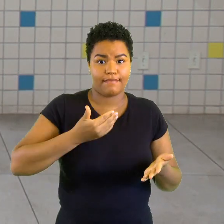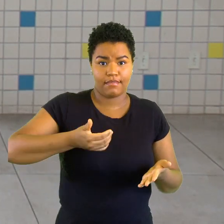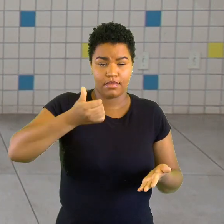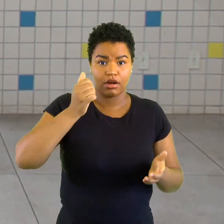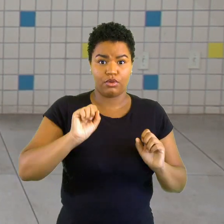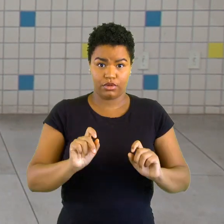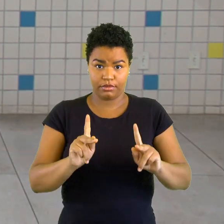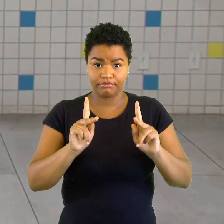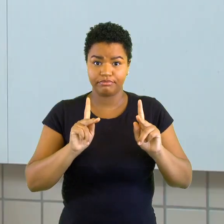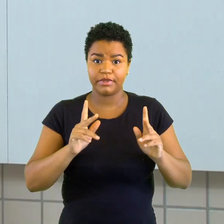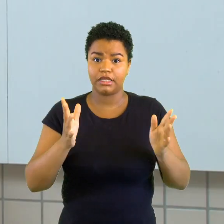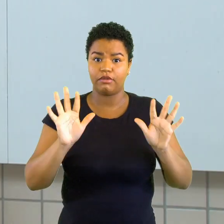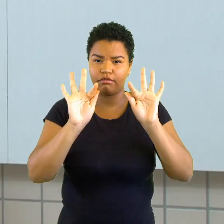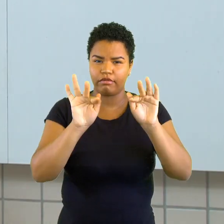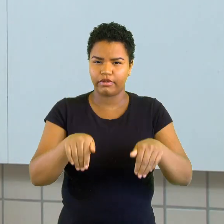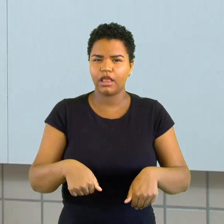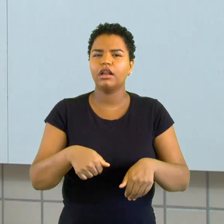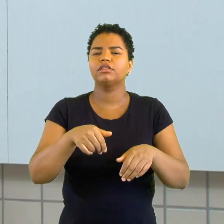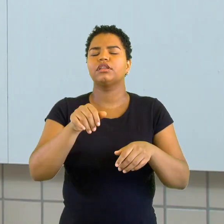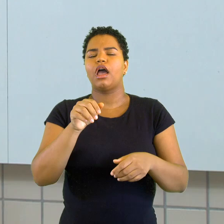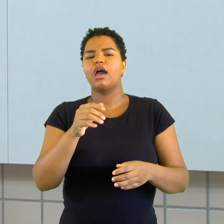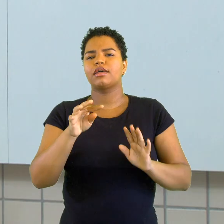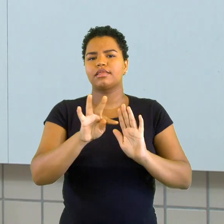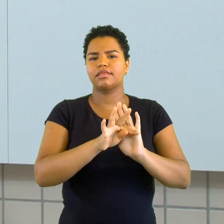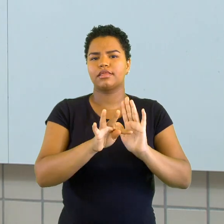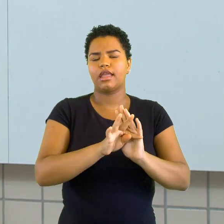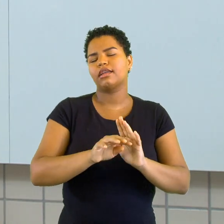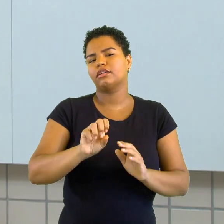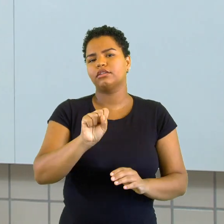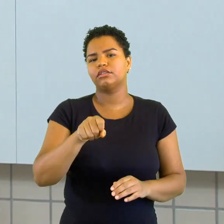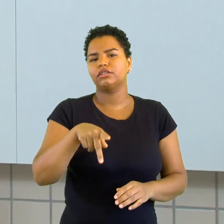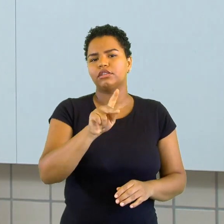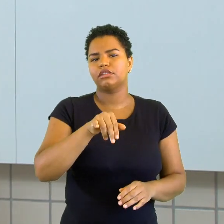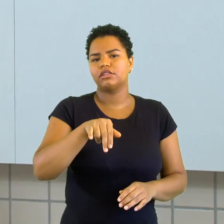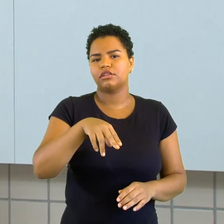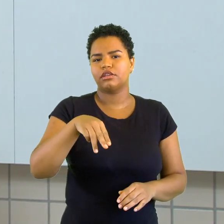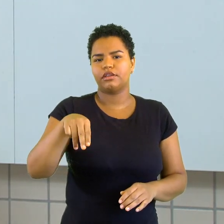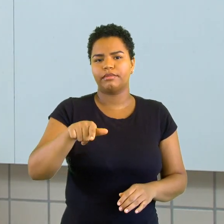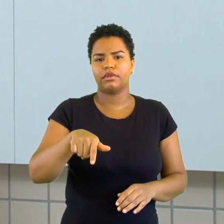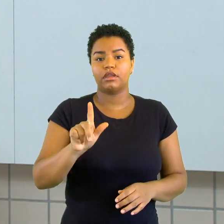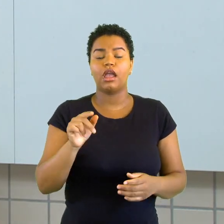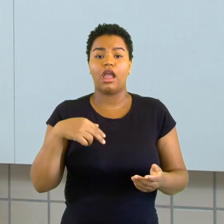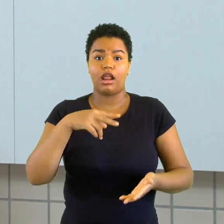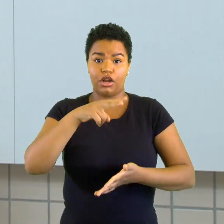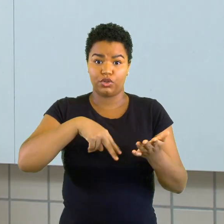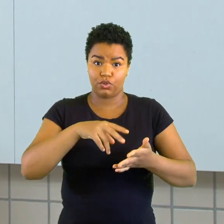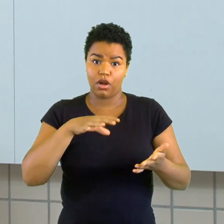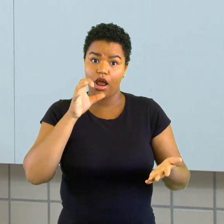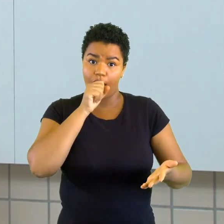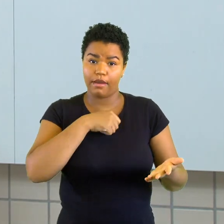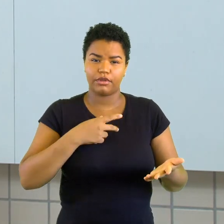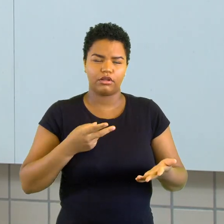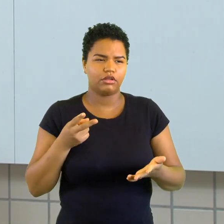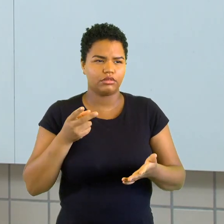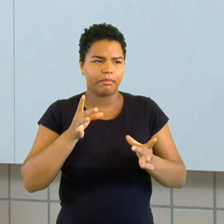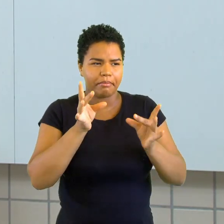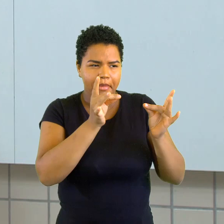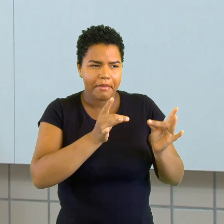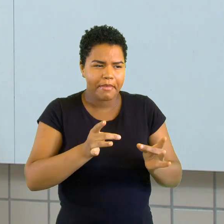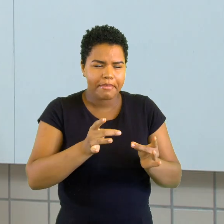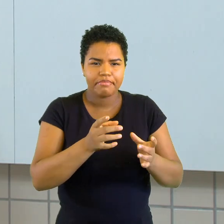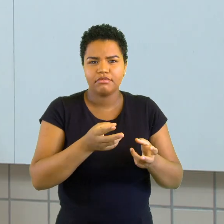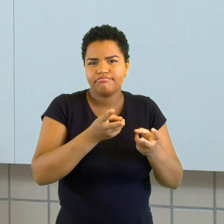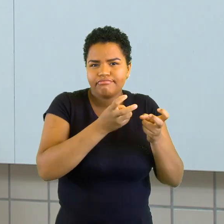finalizando a técnica skimming, é uma técnica de leitura rápida, no qual nós nos atentamos a alguns detalhes, que são as